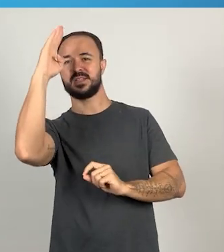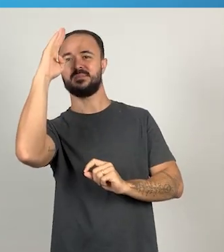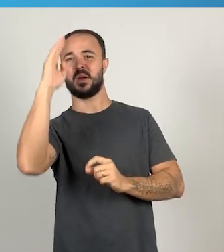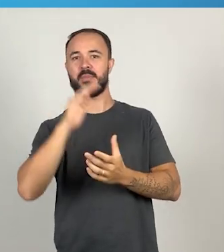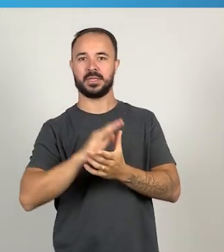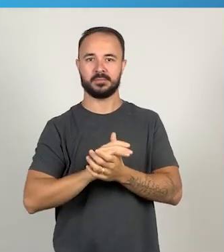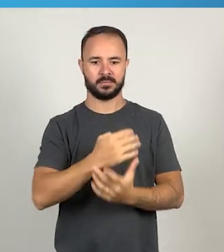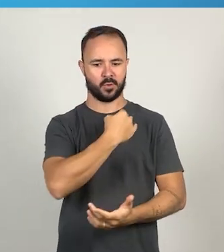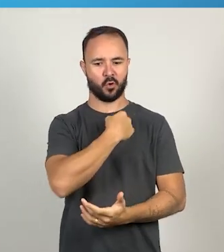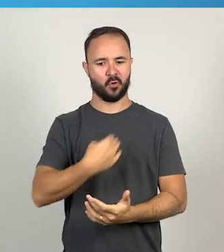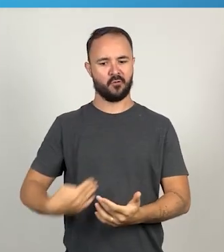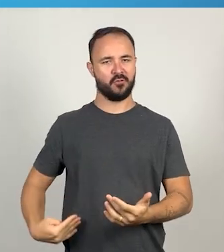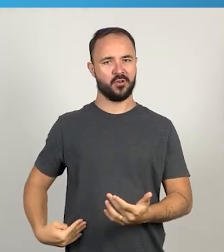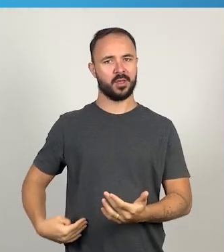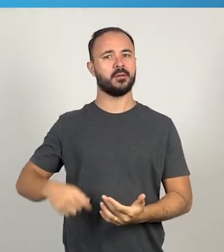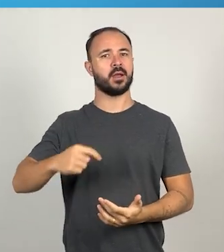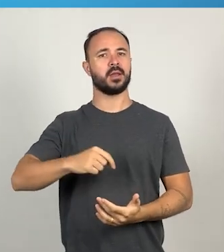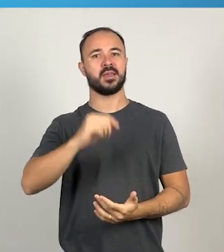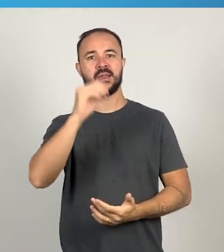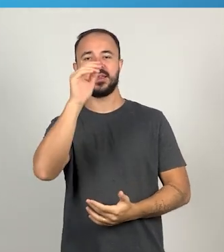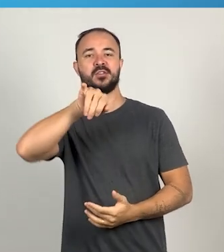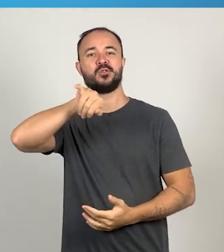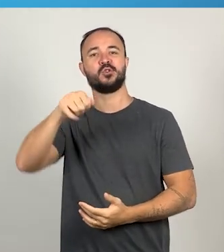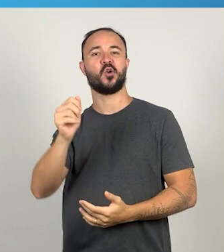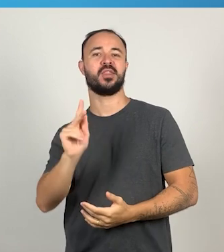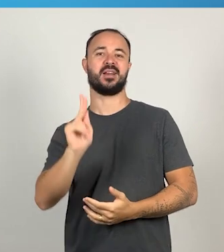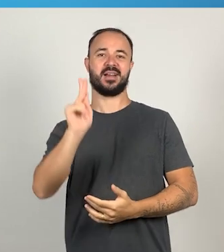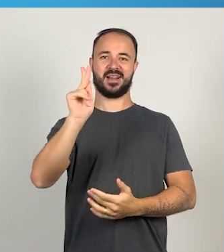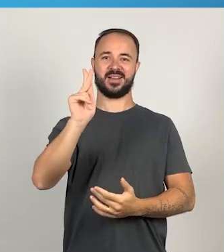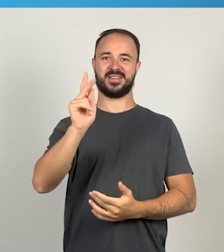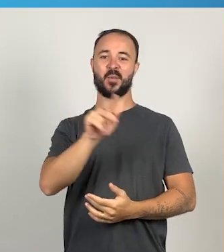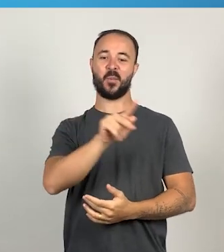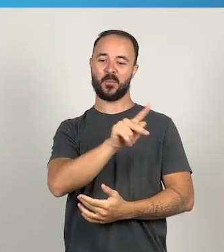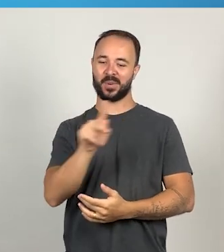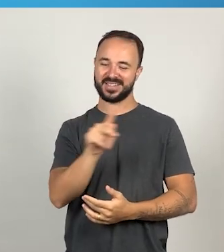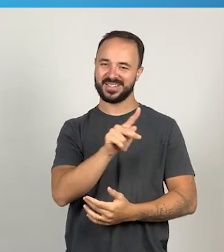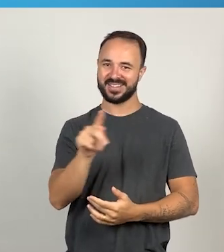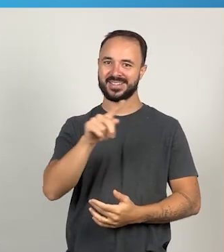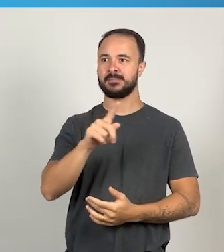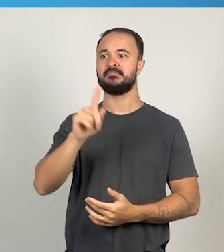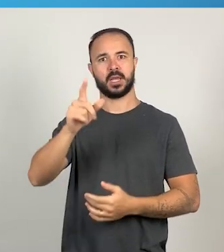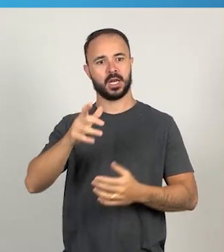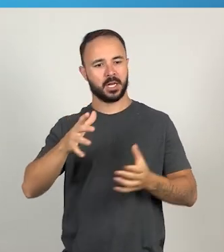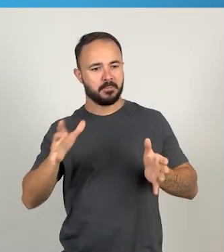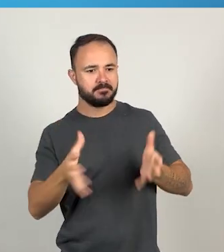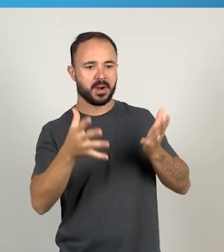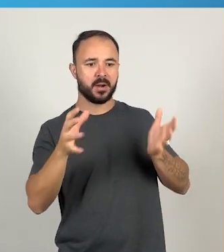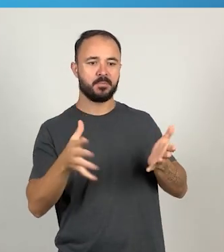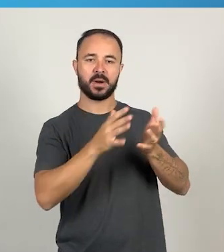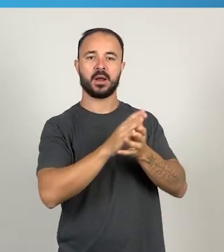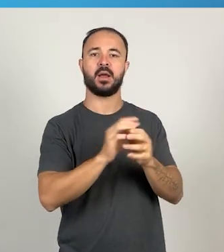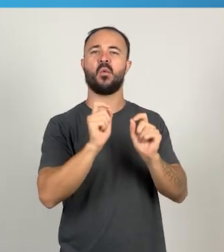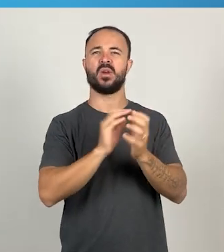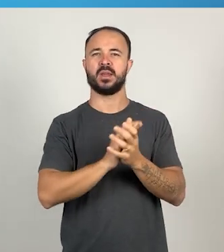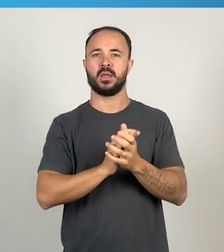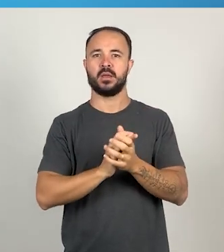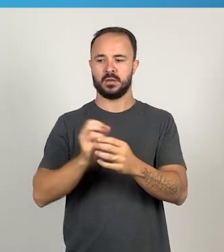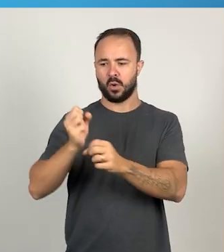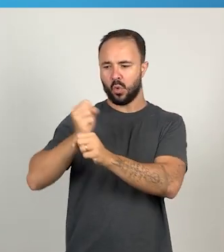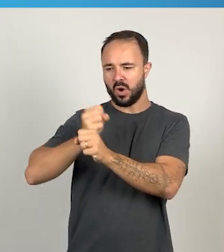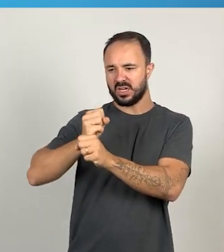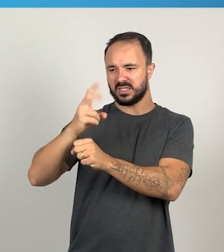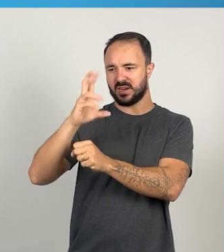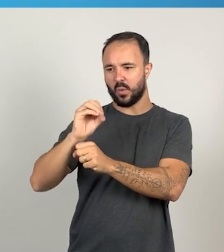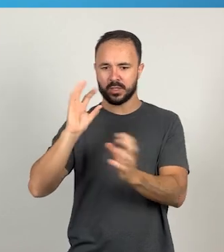do Brasil presidencial, Juscelino Kubitschek, quando ele de fato ele promove, né, seu slogan 50 anos em